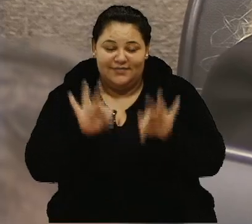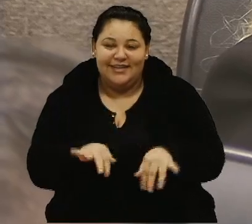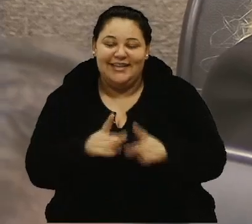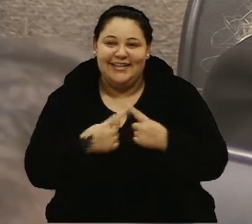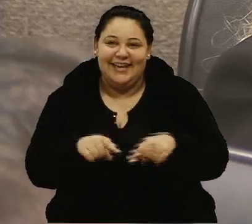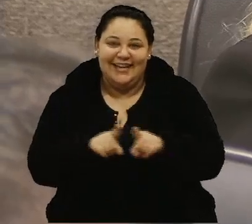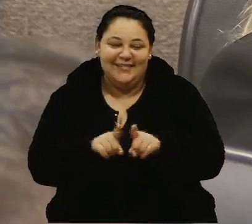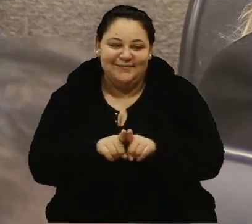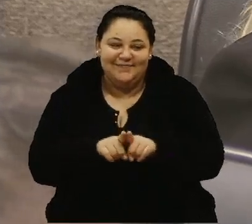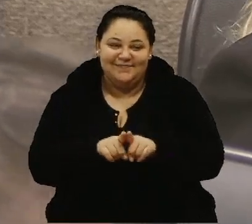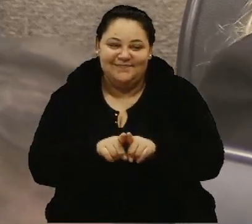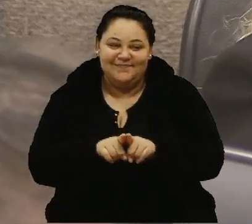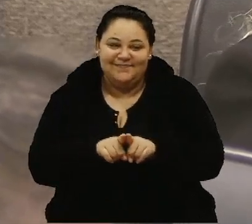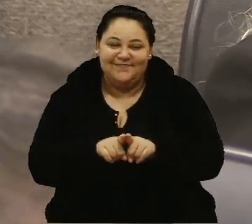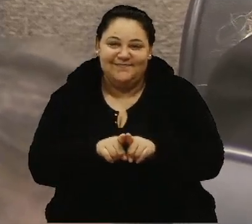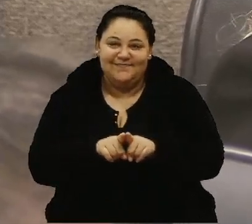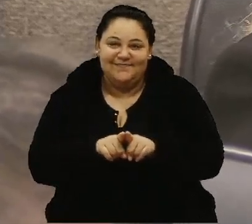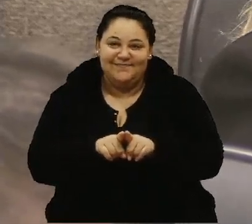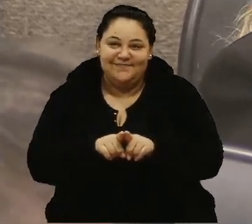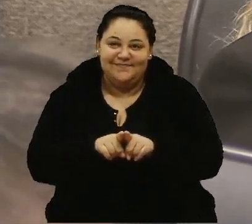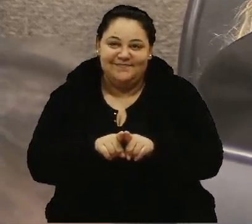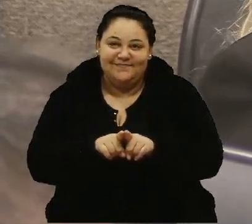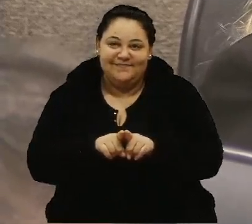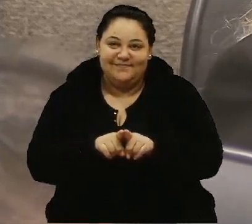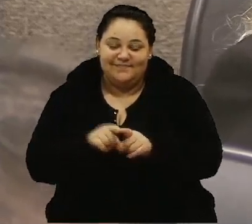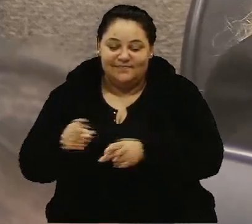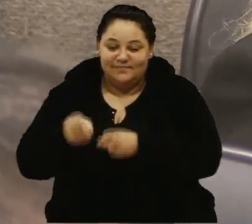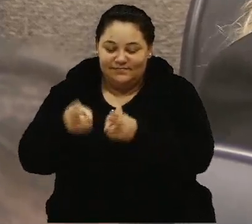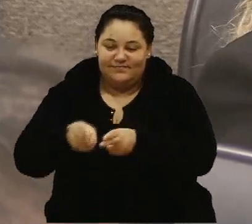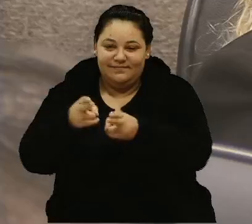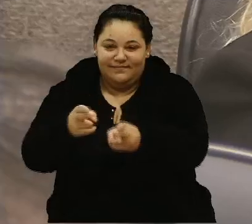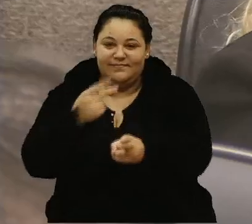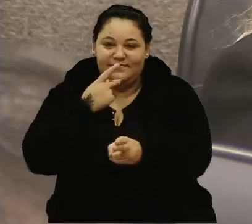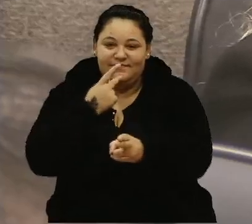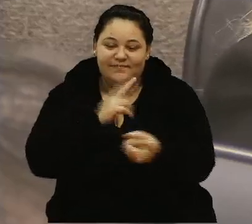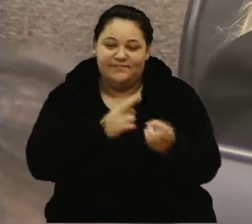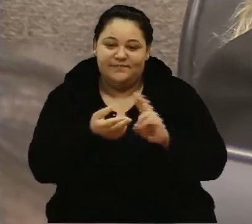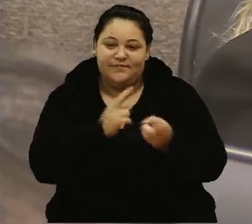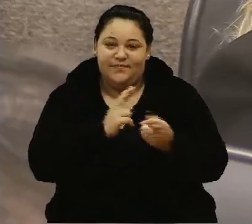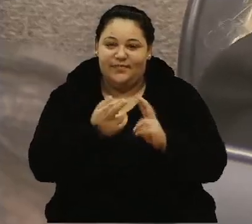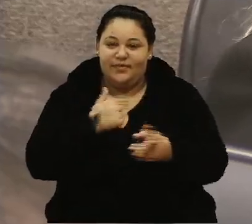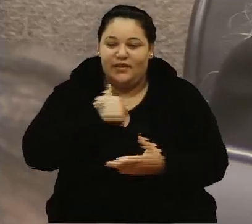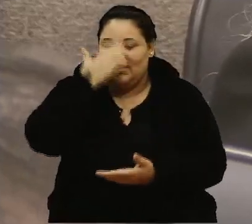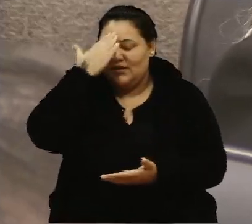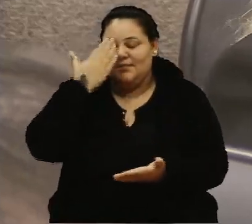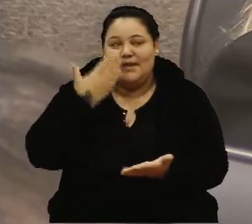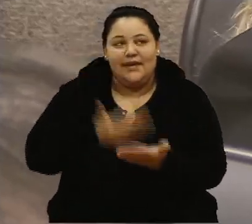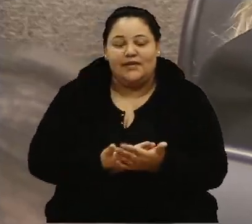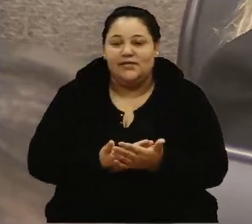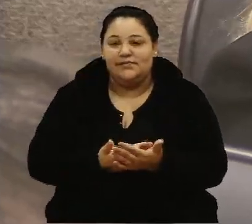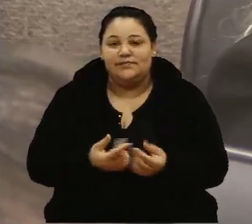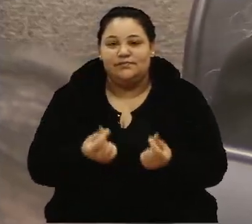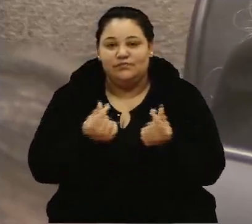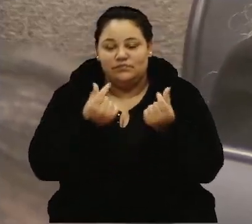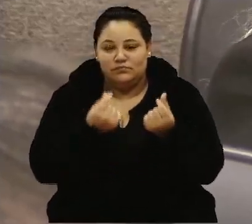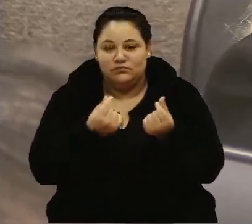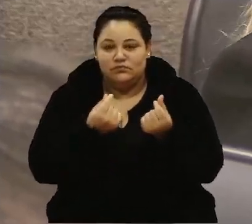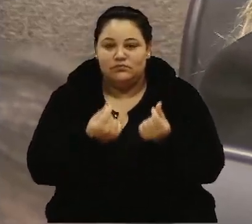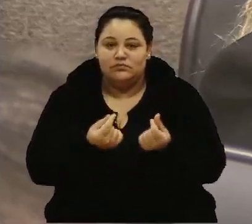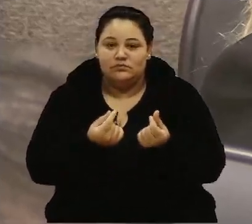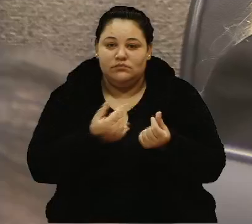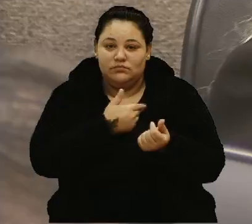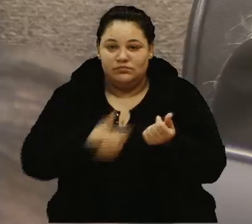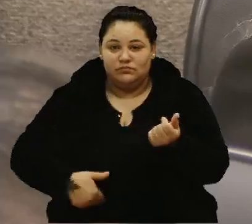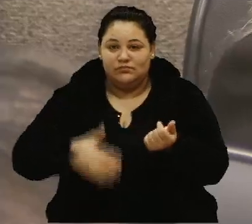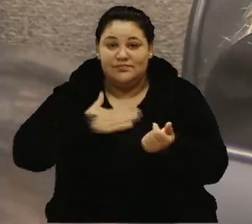só para concluir, a questão do trem, eu acredito sim que é dinheiro público e, na minha opinião, foi mal empregado,